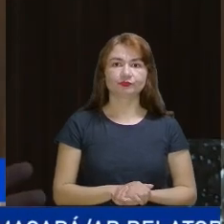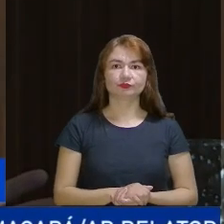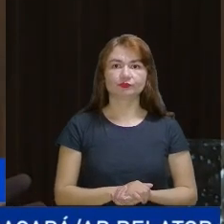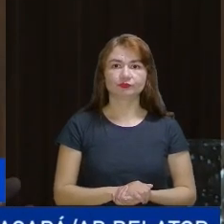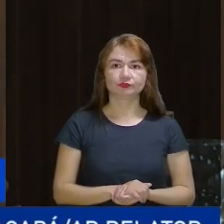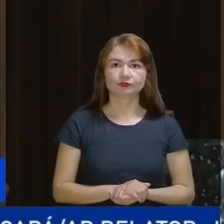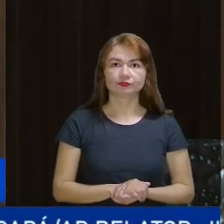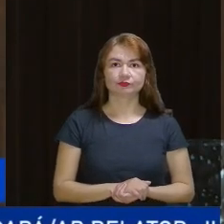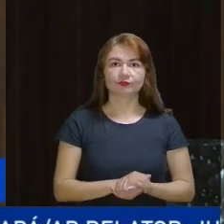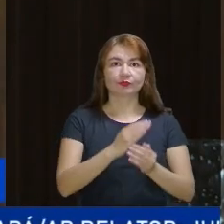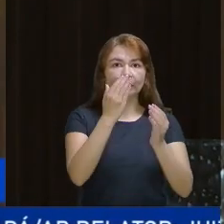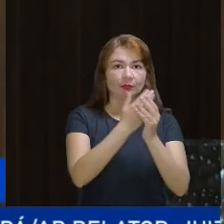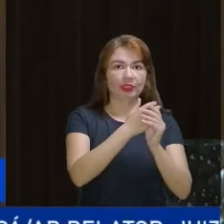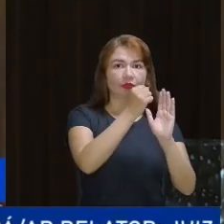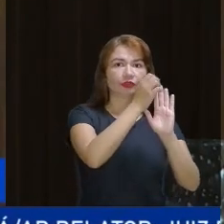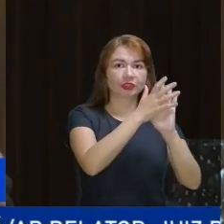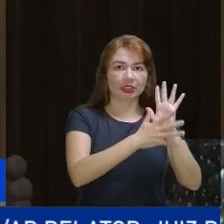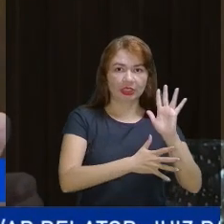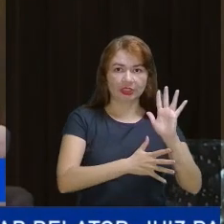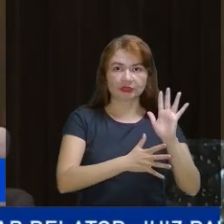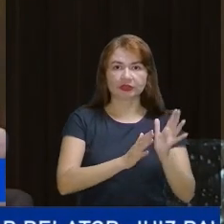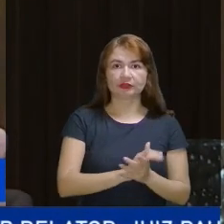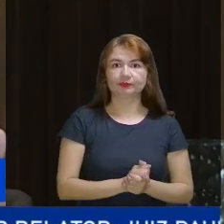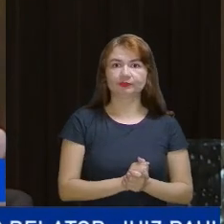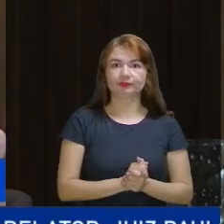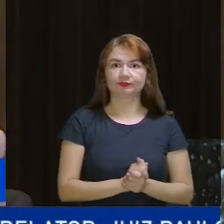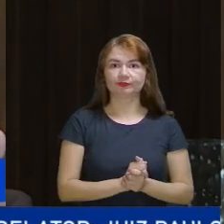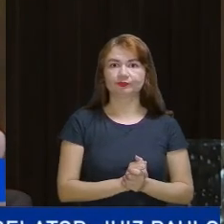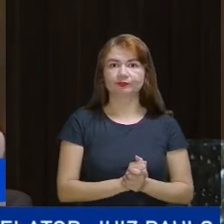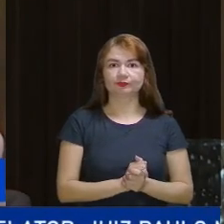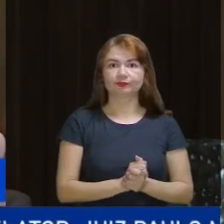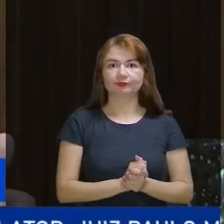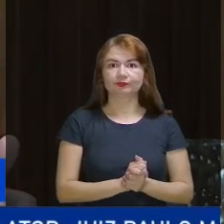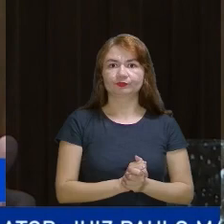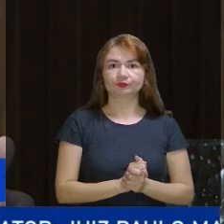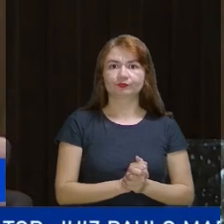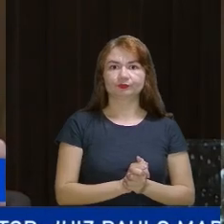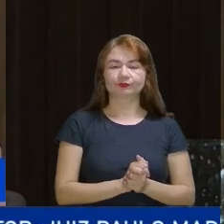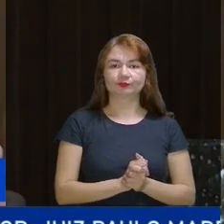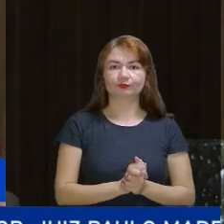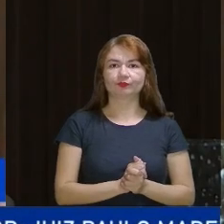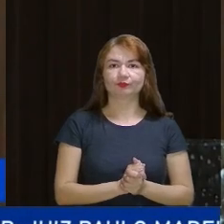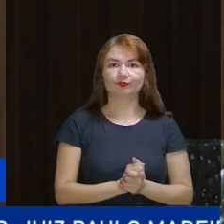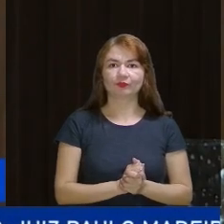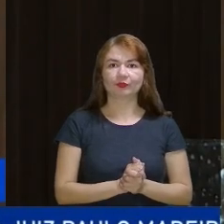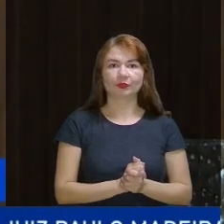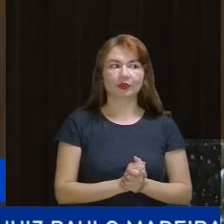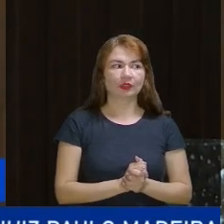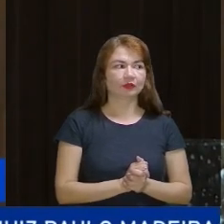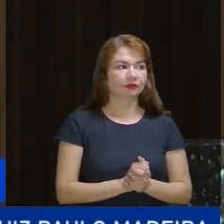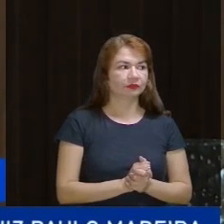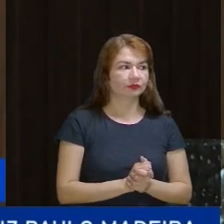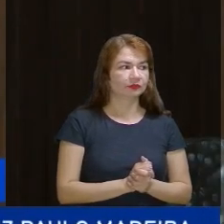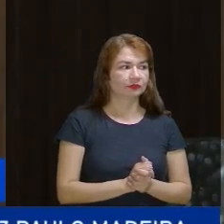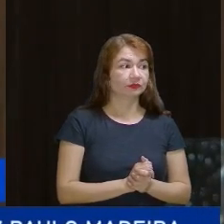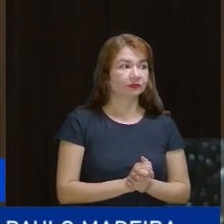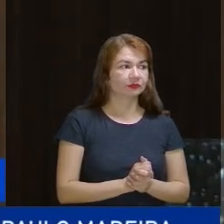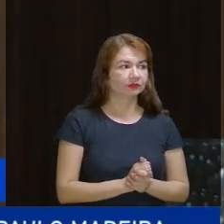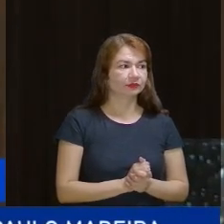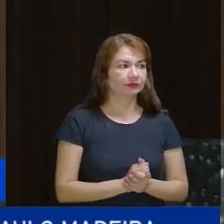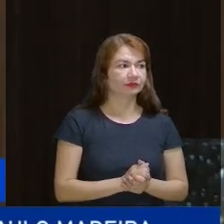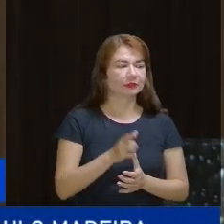Foco no juiz Juscelio Neto. Ele tem a pele clara, Impedimento. Quando você embarga cabelos castanhos